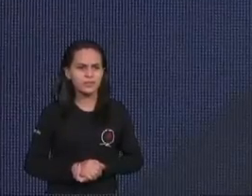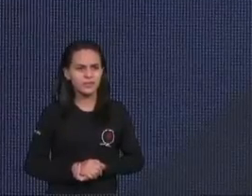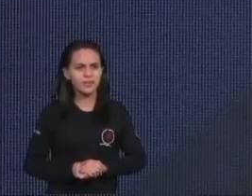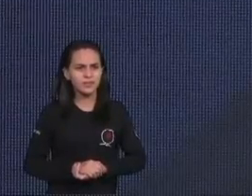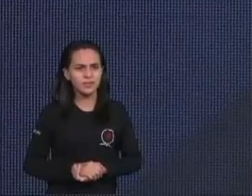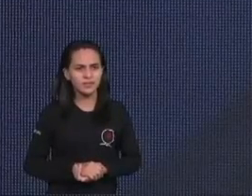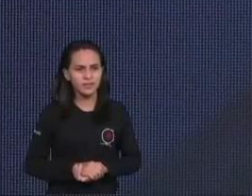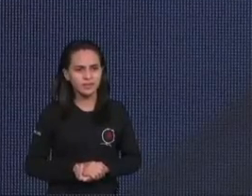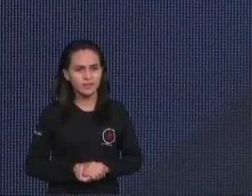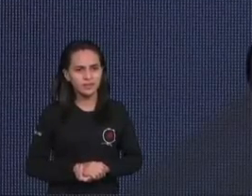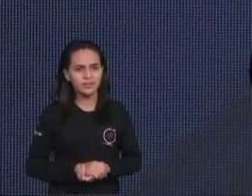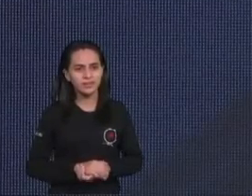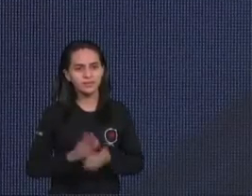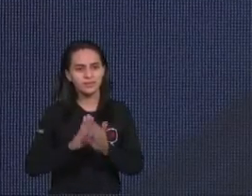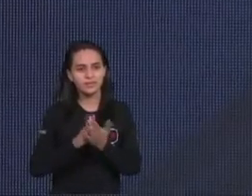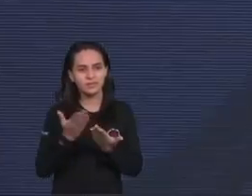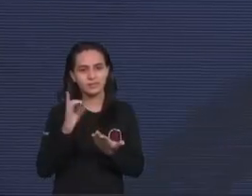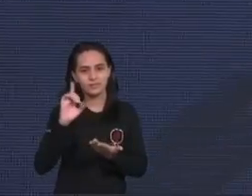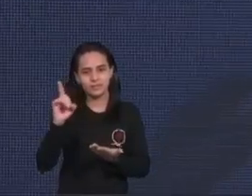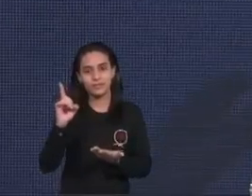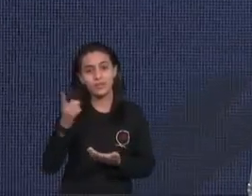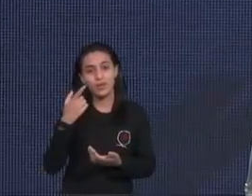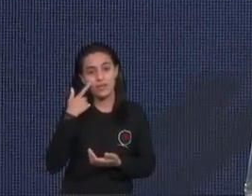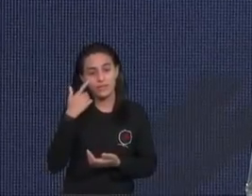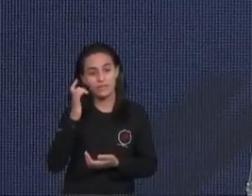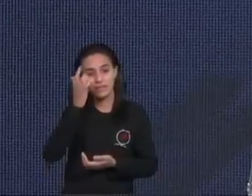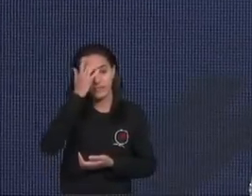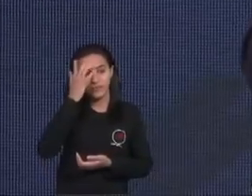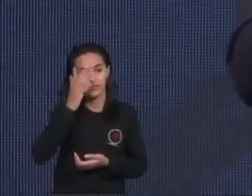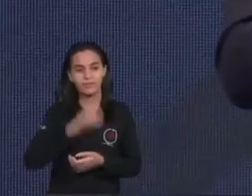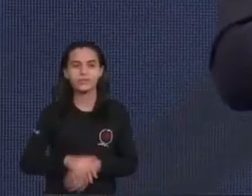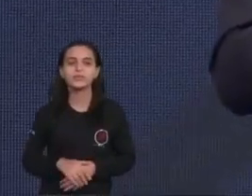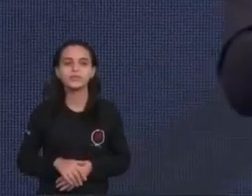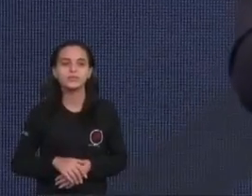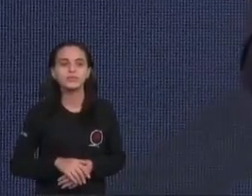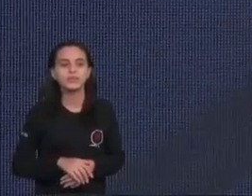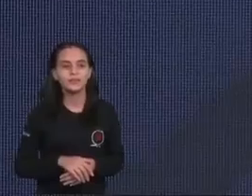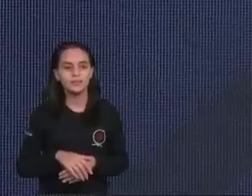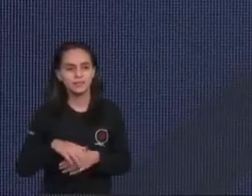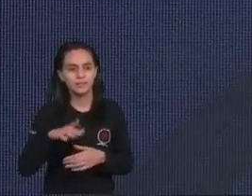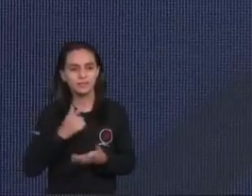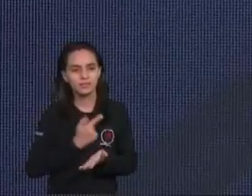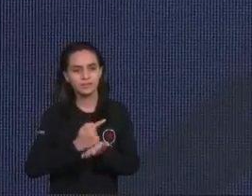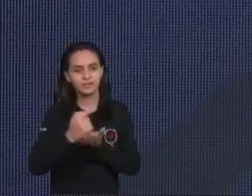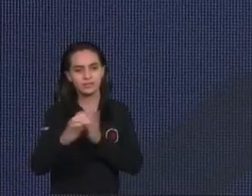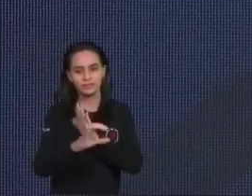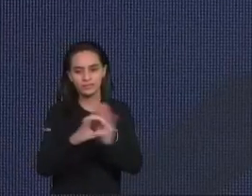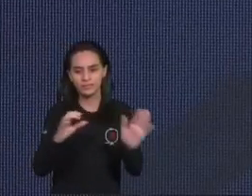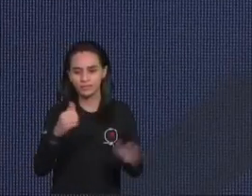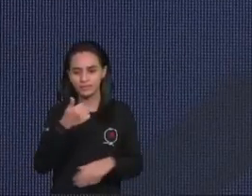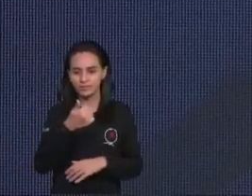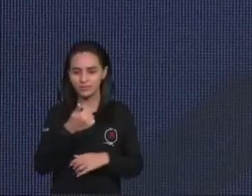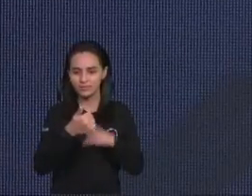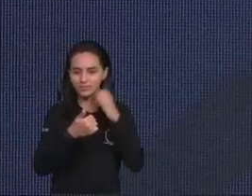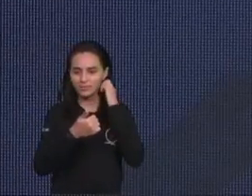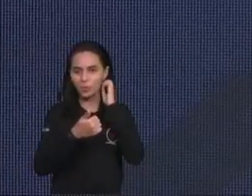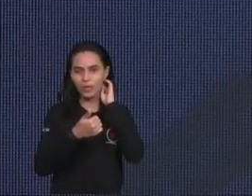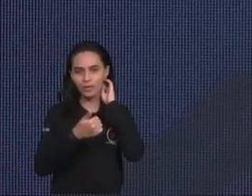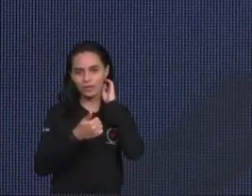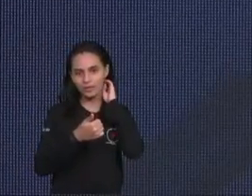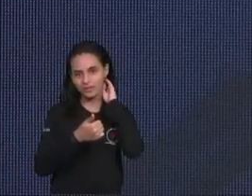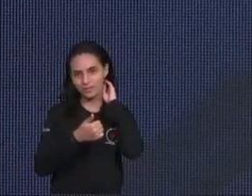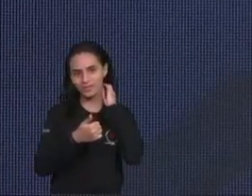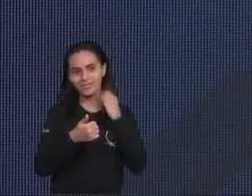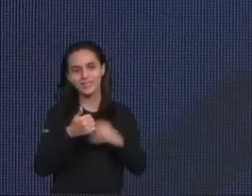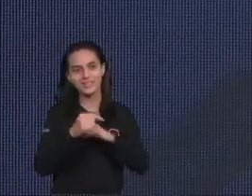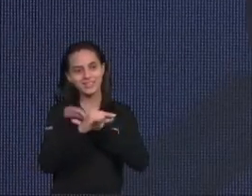e Abra sua Bíblia Olha que facilidade Gênesis Capítulo 1 é